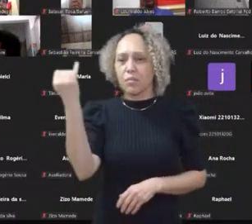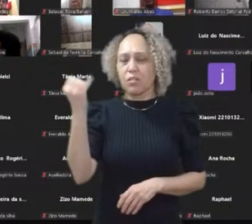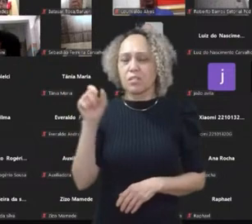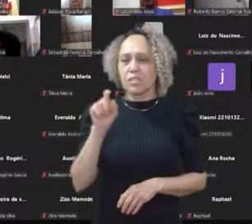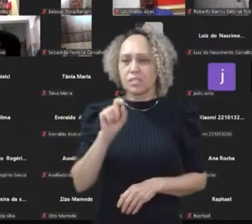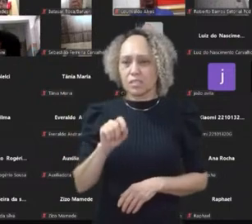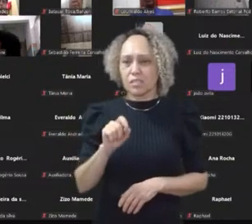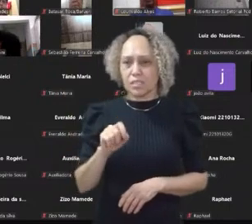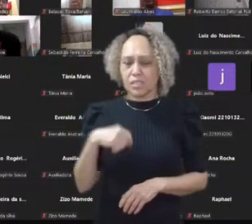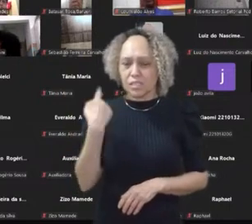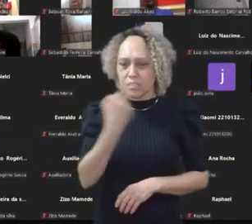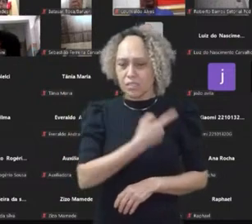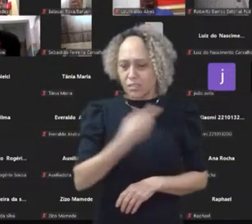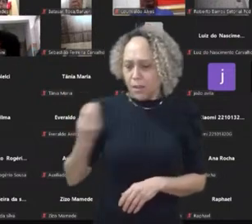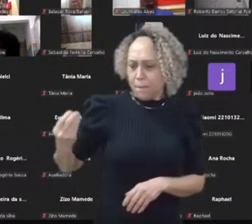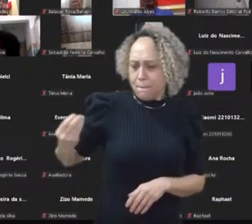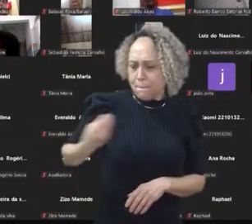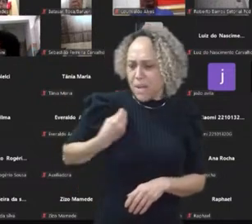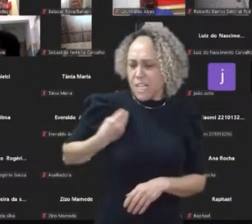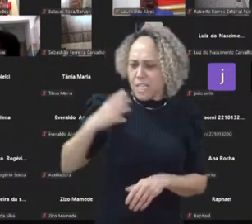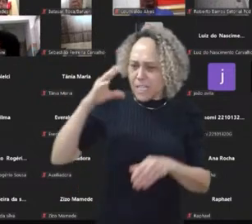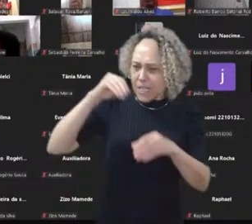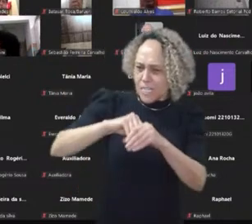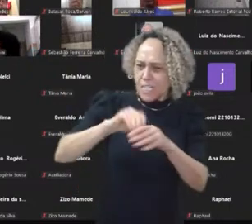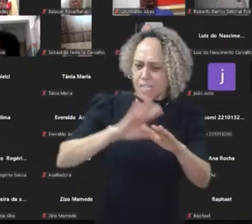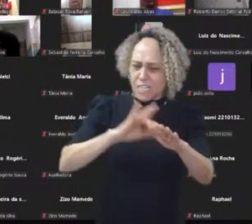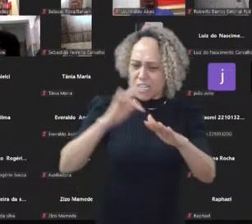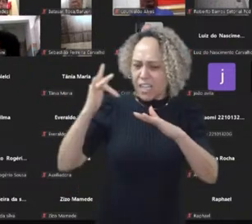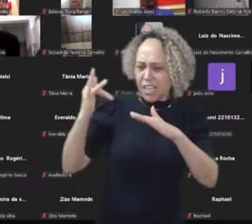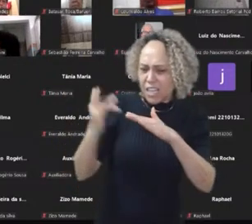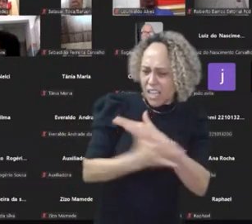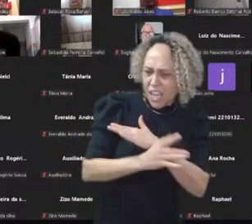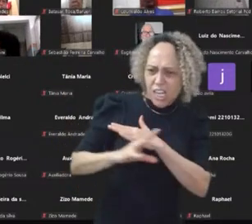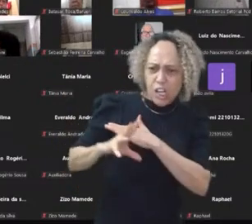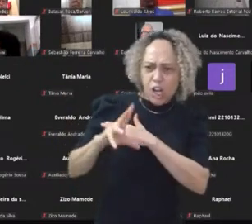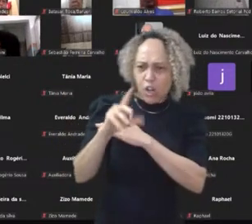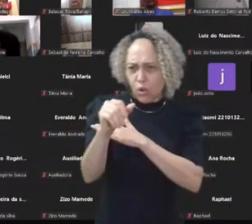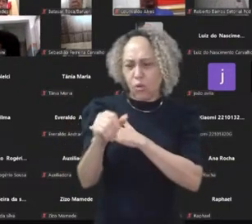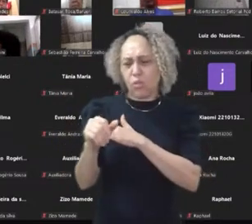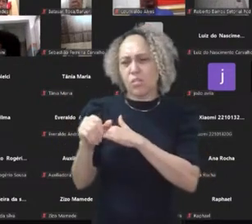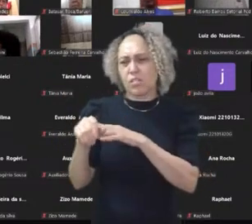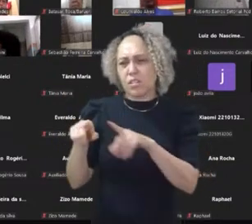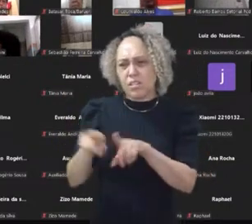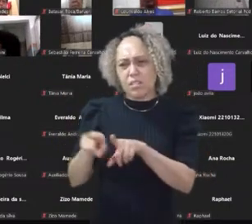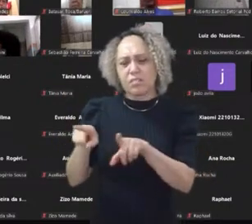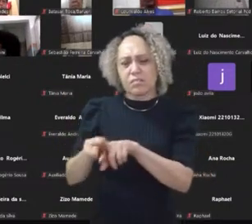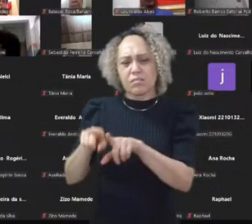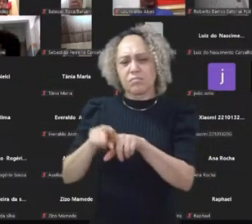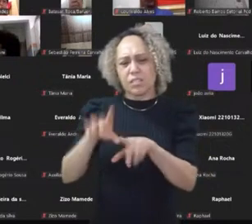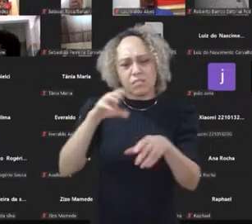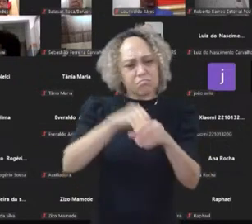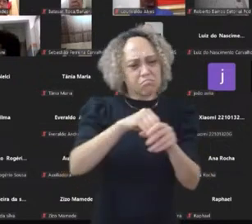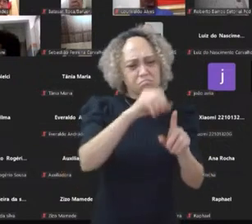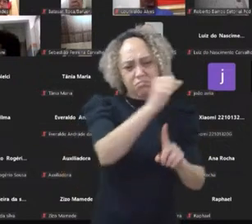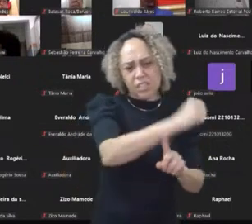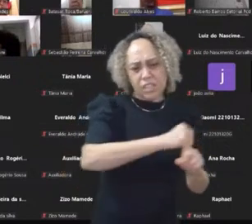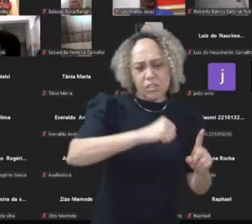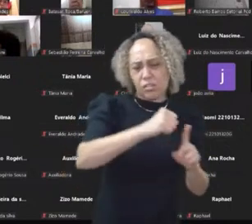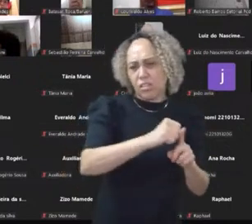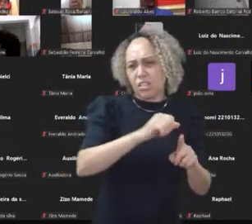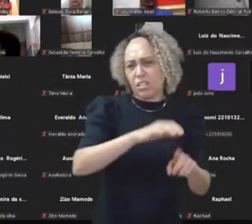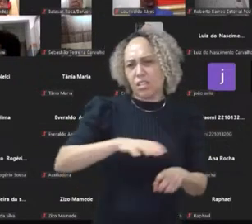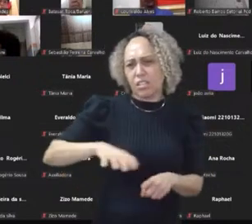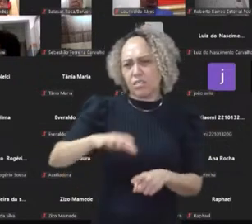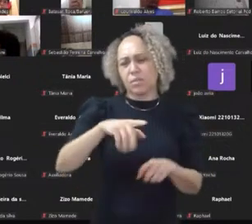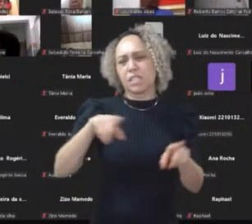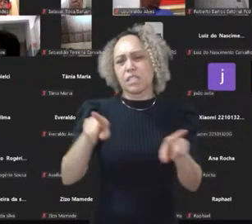tá presente nas redes Claro que tá presente também em outros enfim em outros âmbitos da sociedade mas justamente algo